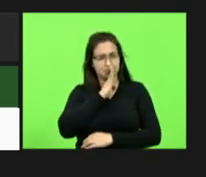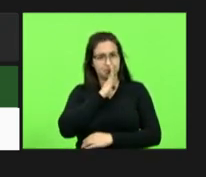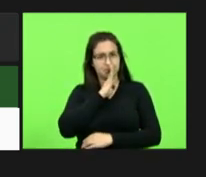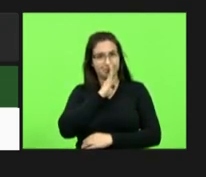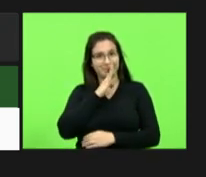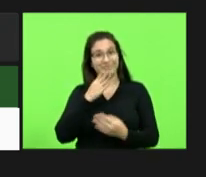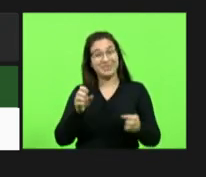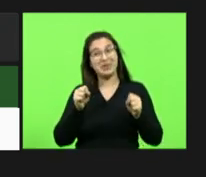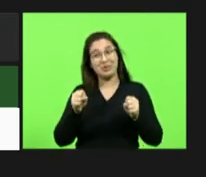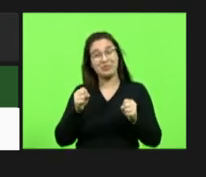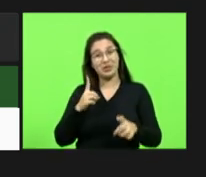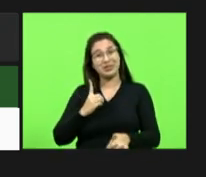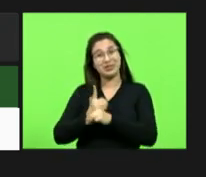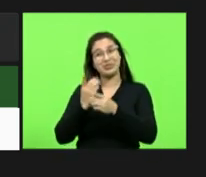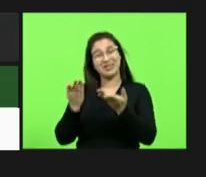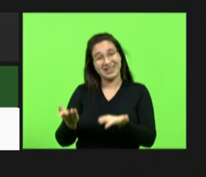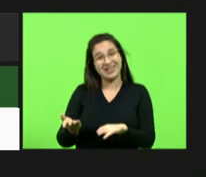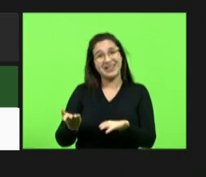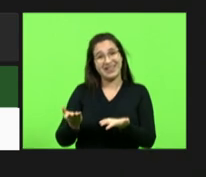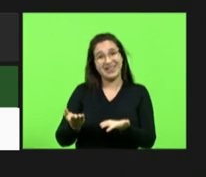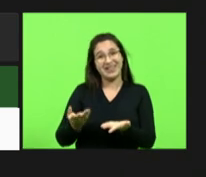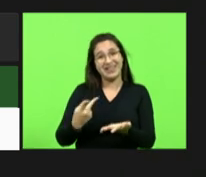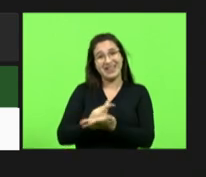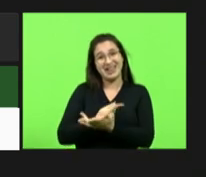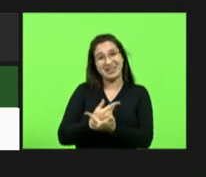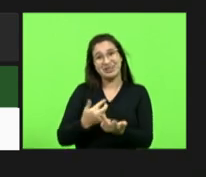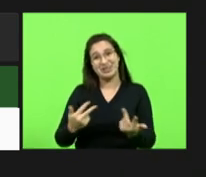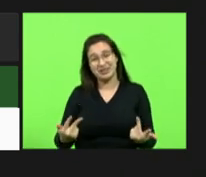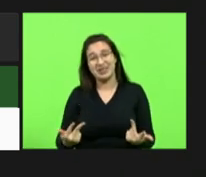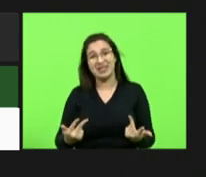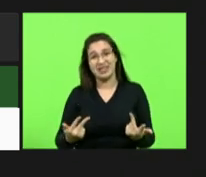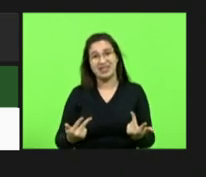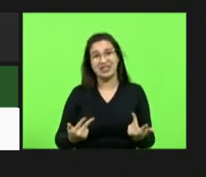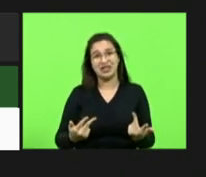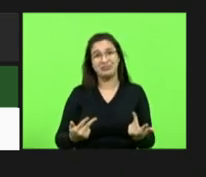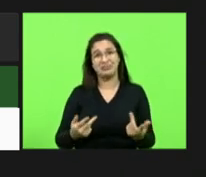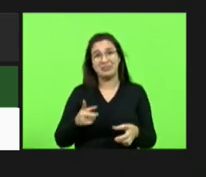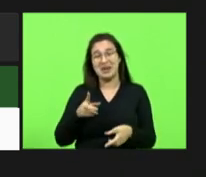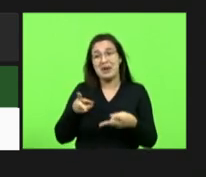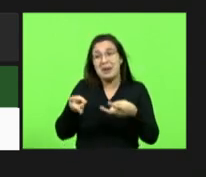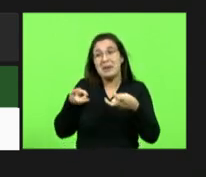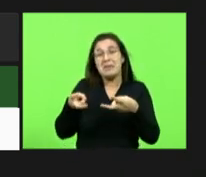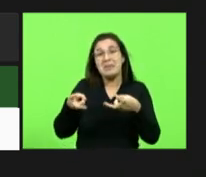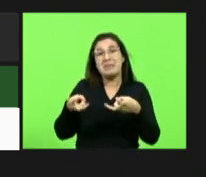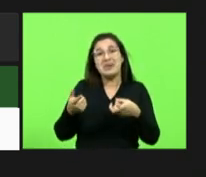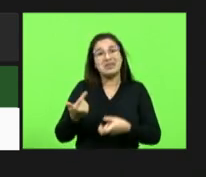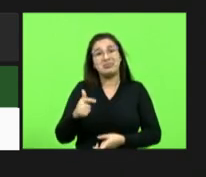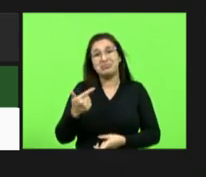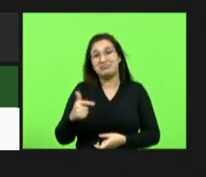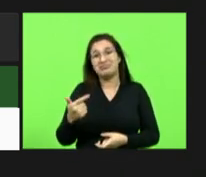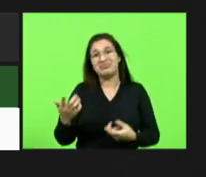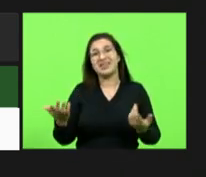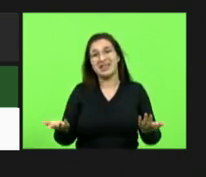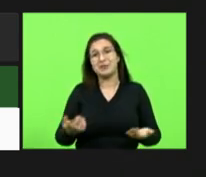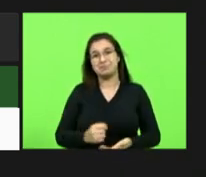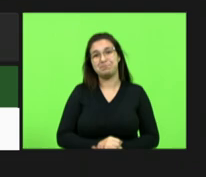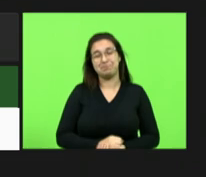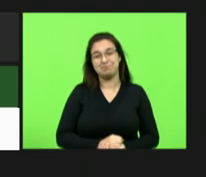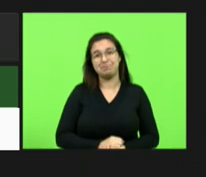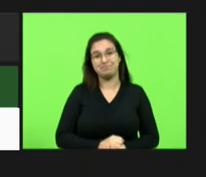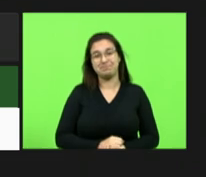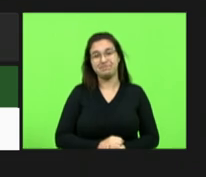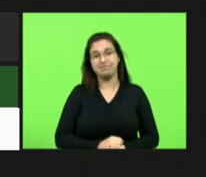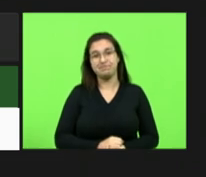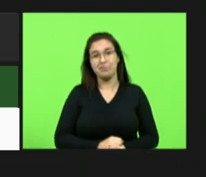violência latente que provavelmente ninguém percebeu, ou se percebeu, não deu o devido encaminhamento.